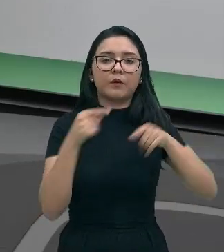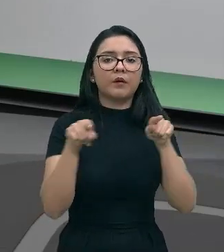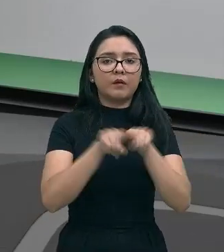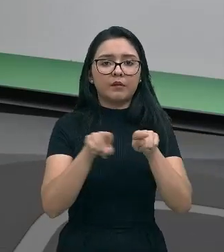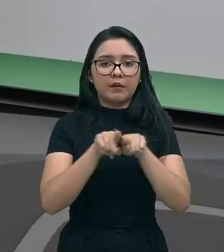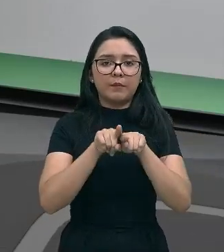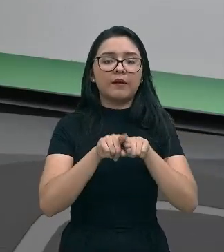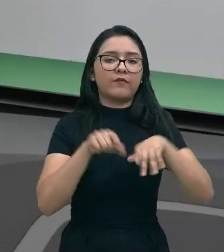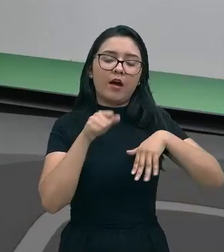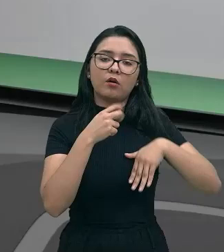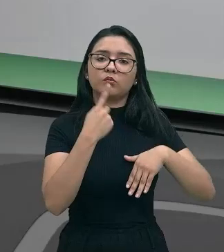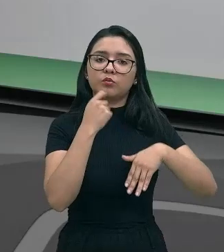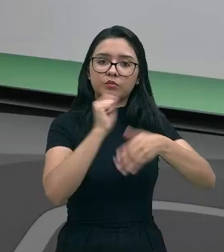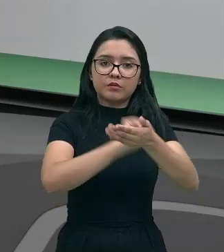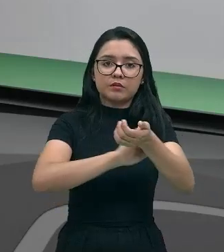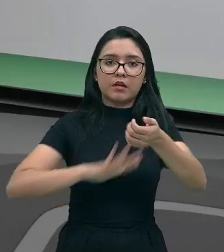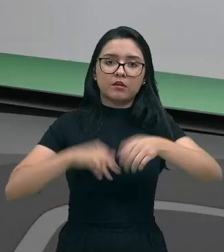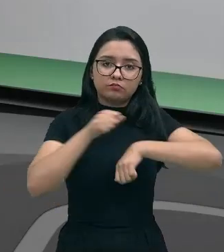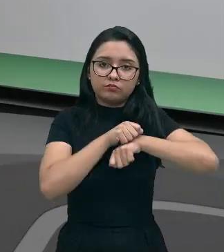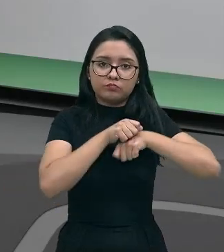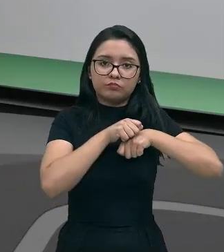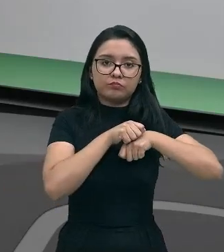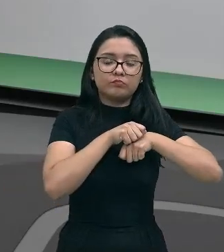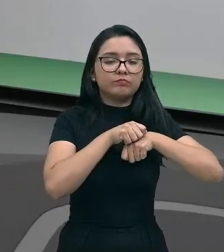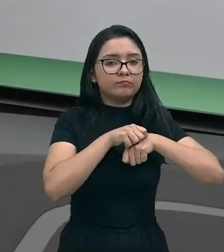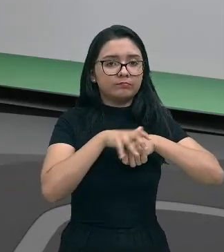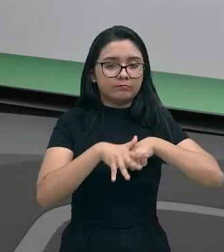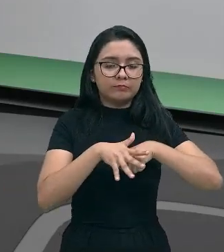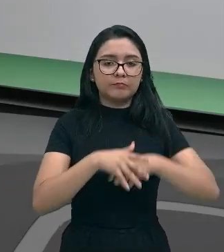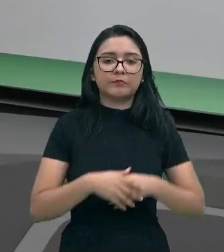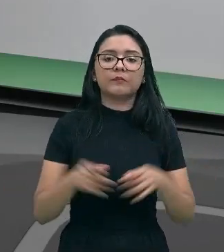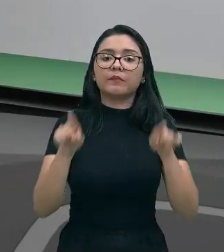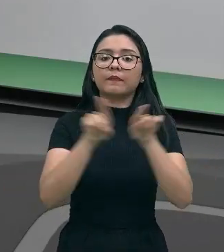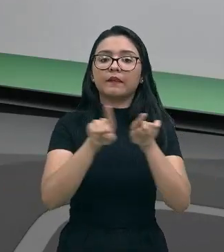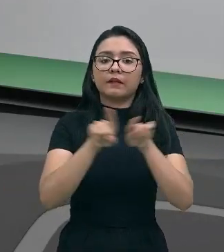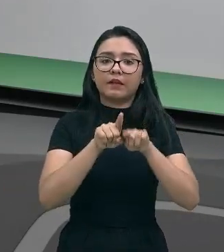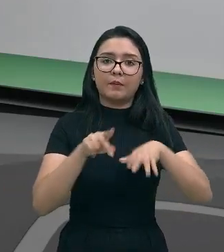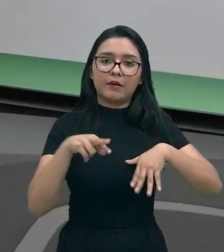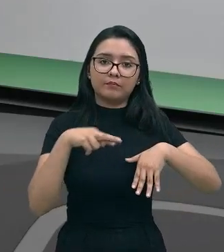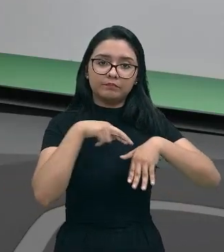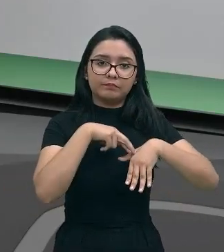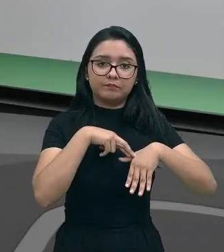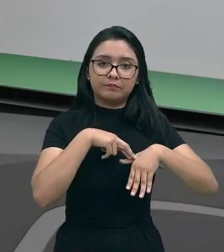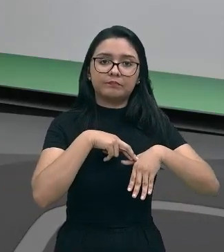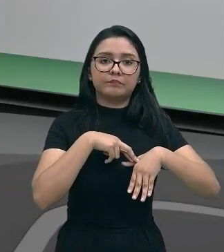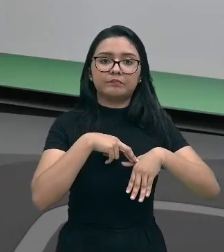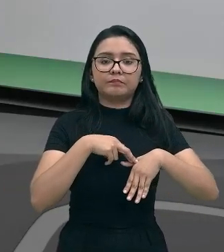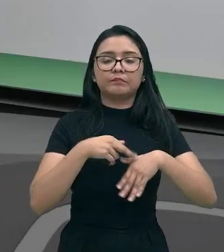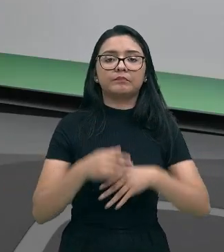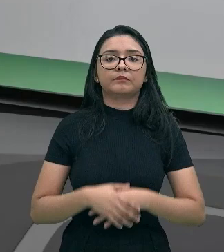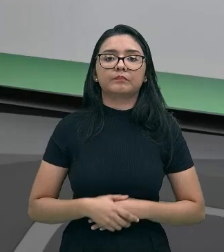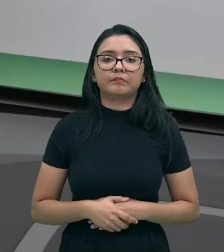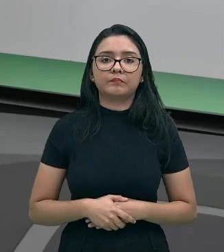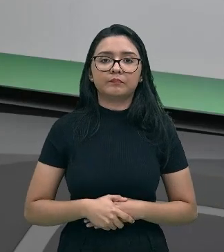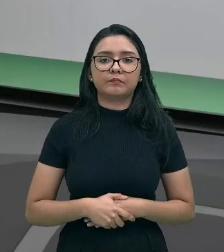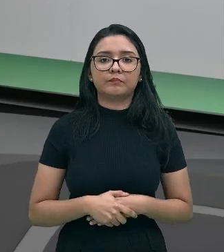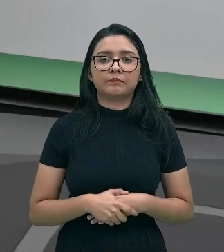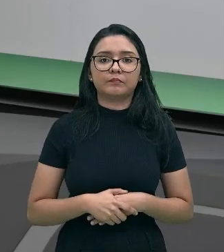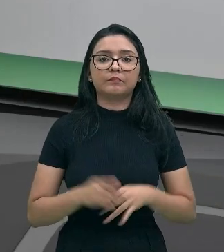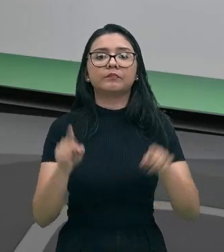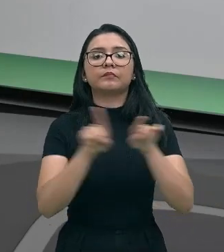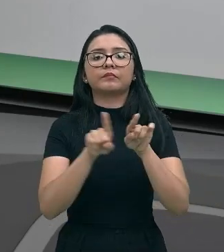ali o sangue. E a gente observa aqui o arco aórtico, né? A gente observa aqui mais especificamente